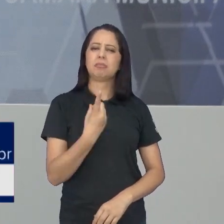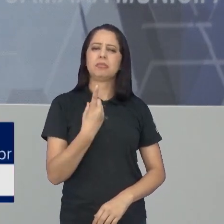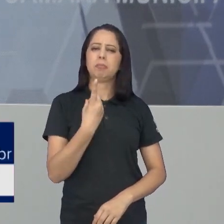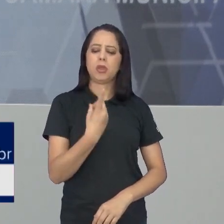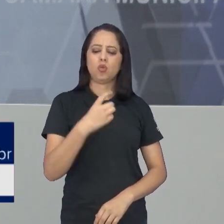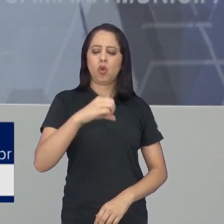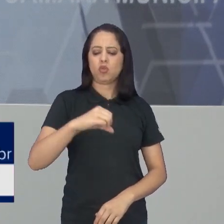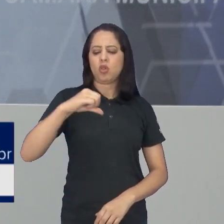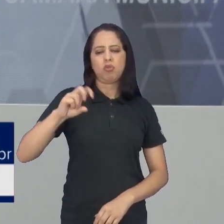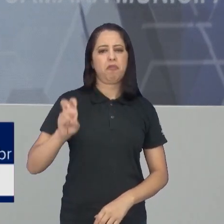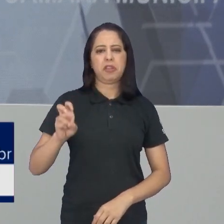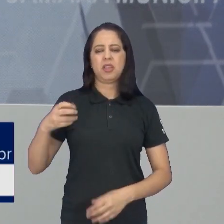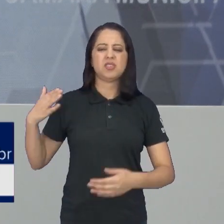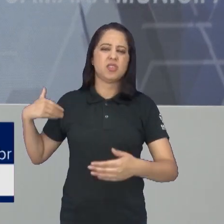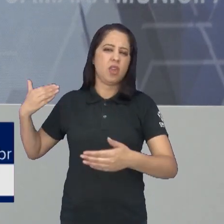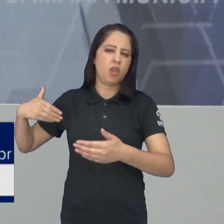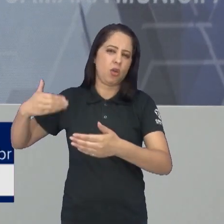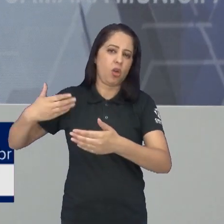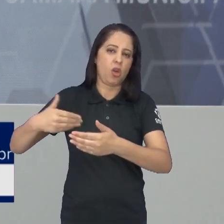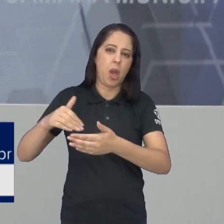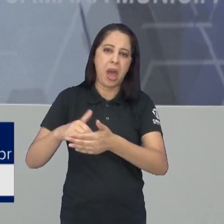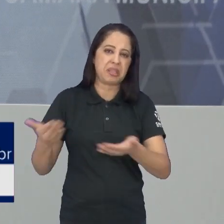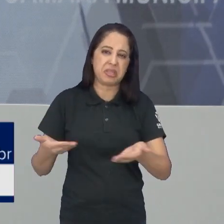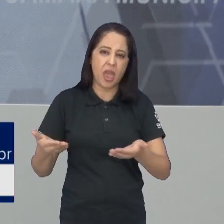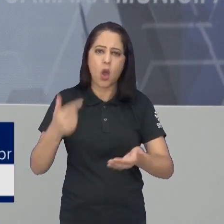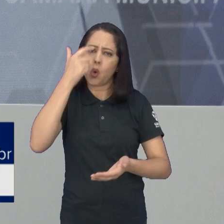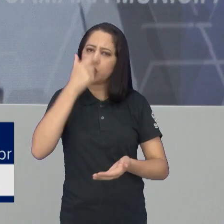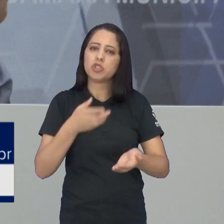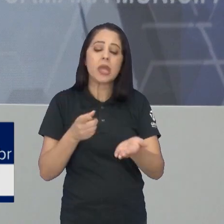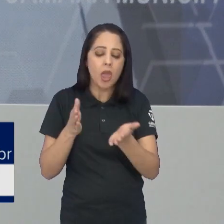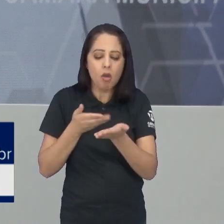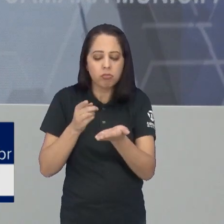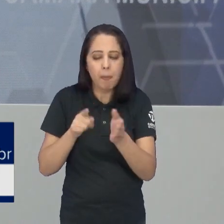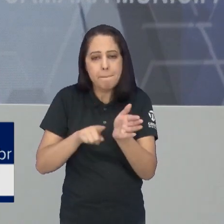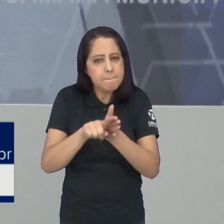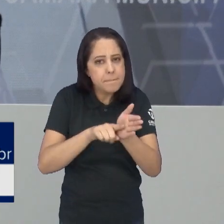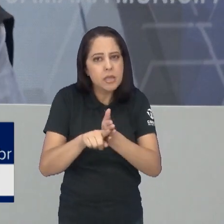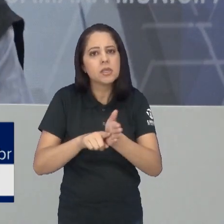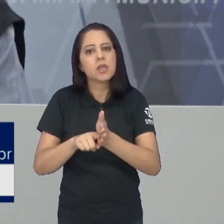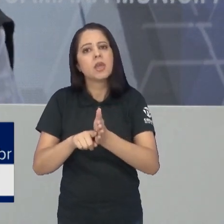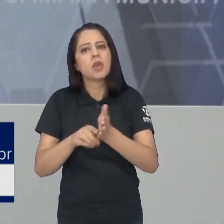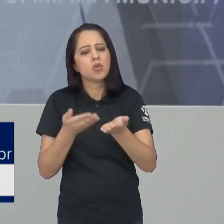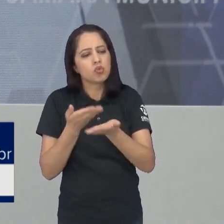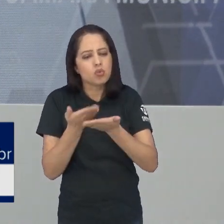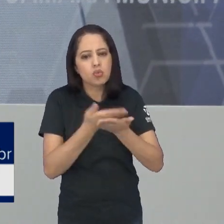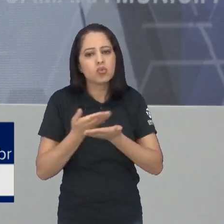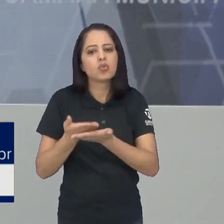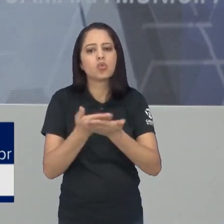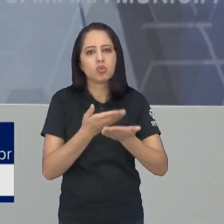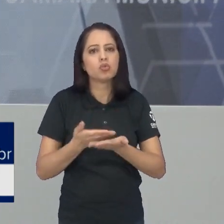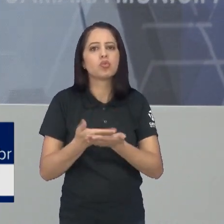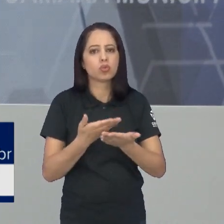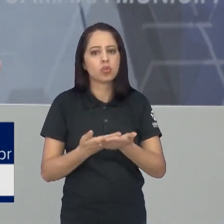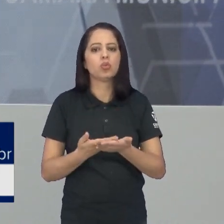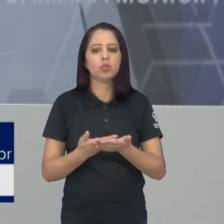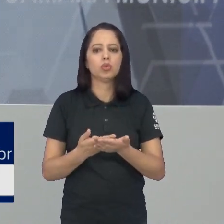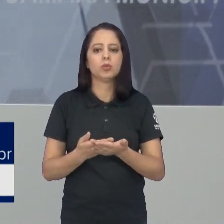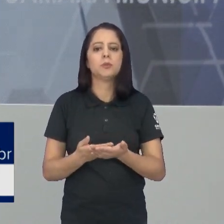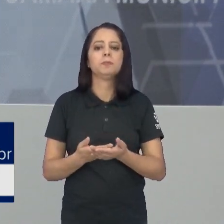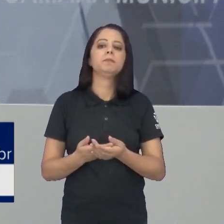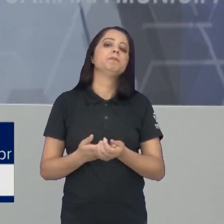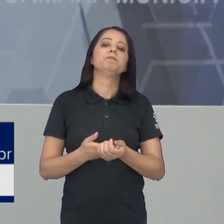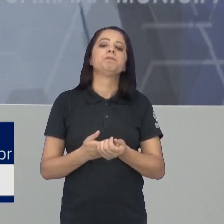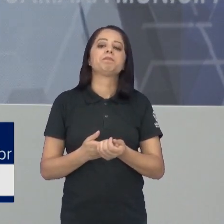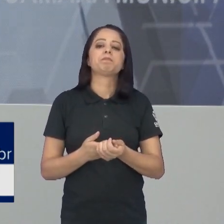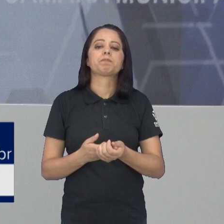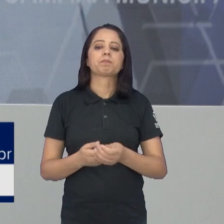que feito pela equipe da Ângela, quando era prefeita, pelo Edmundo, né, Edmundo Carvalho, era o vice-prefeito e